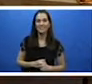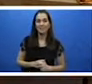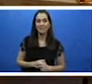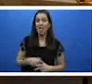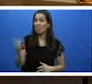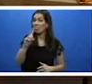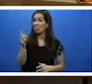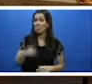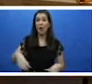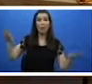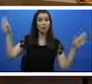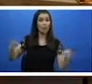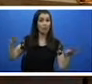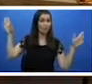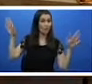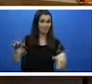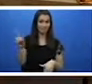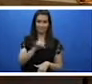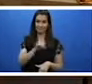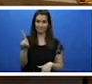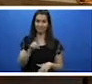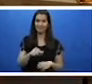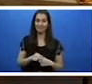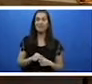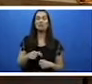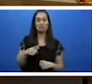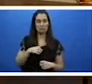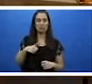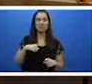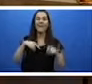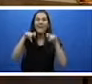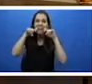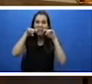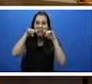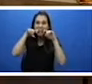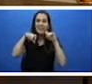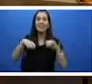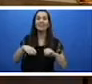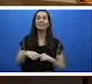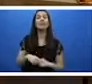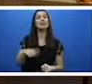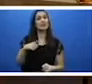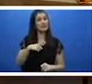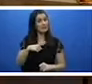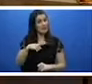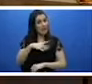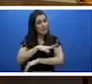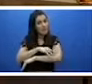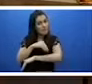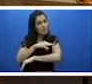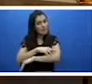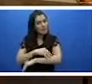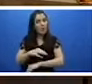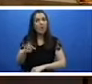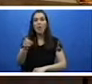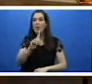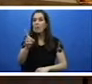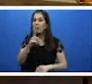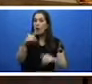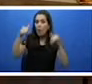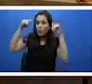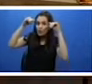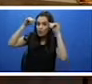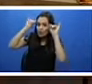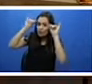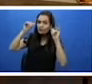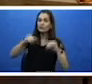voa. Possui dentes. Possui pelos. Não tem chifres. Mas com essa dica